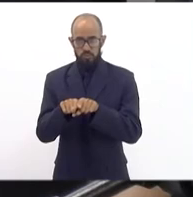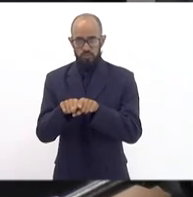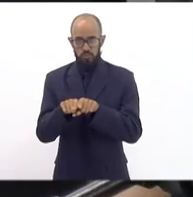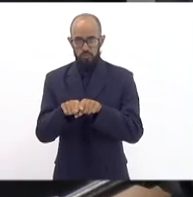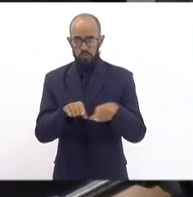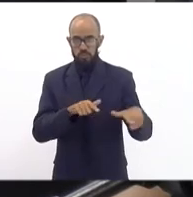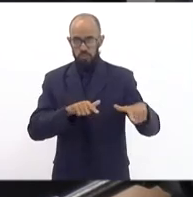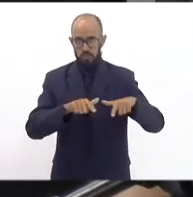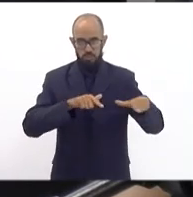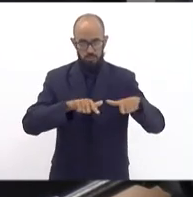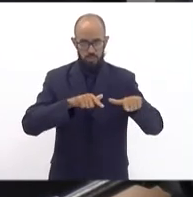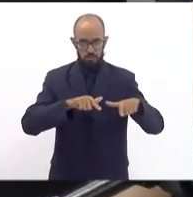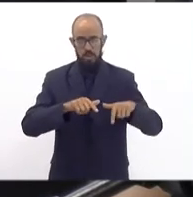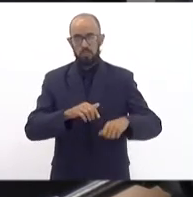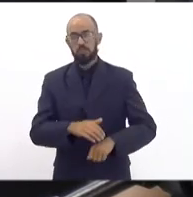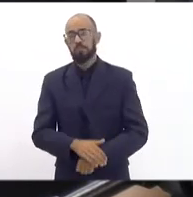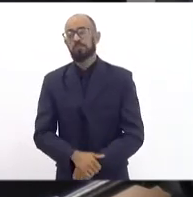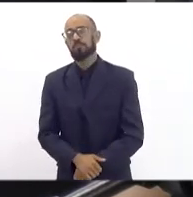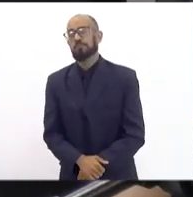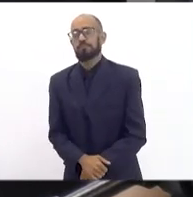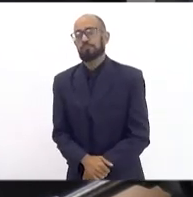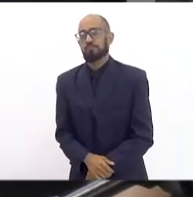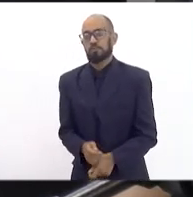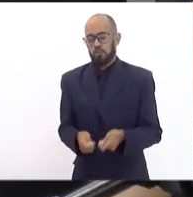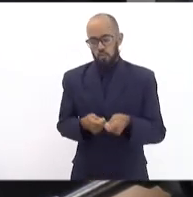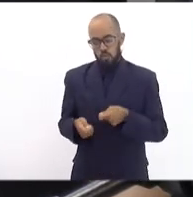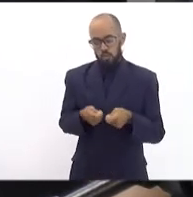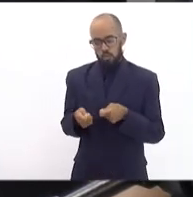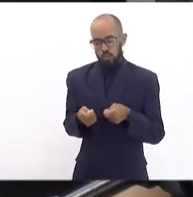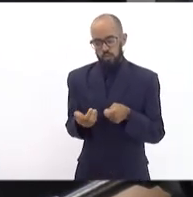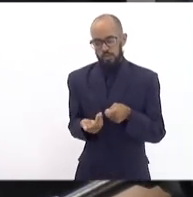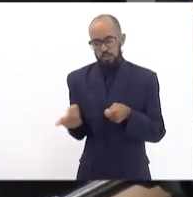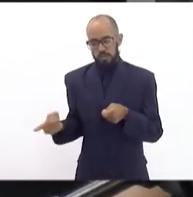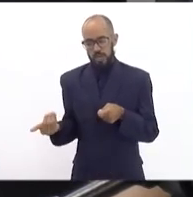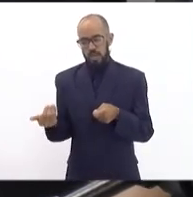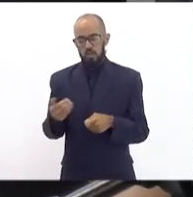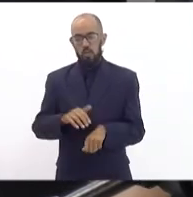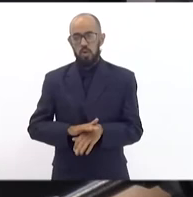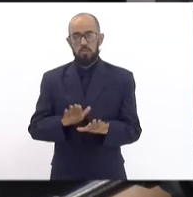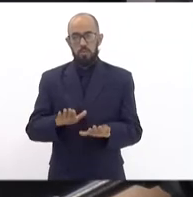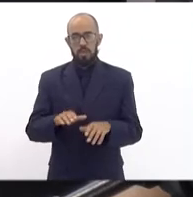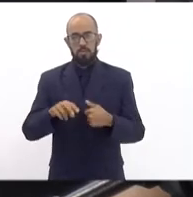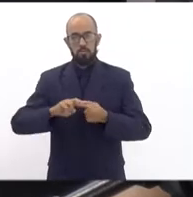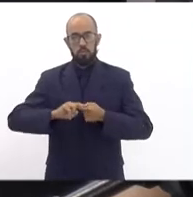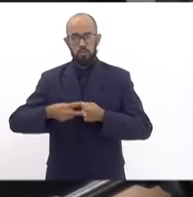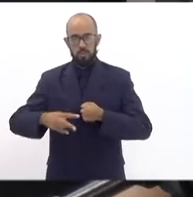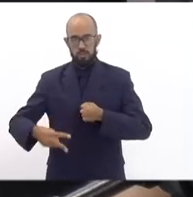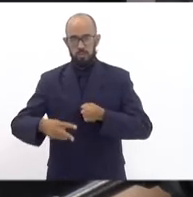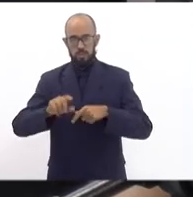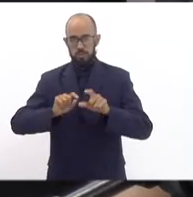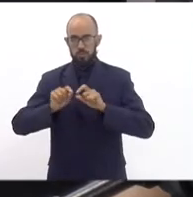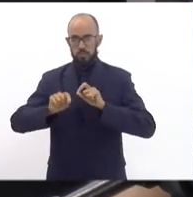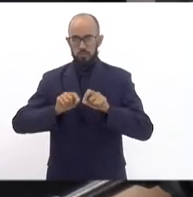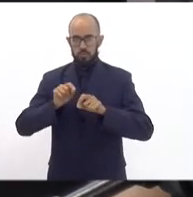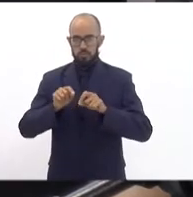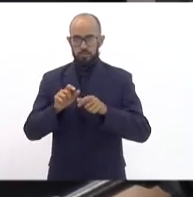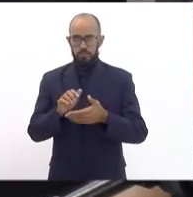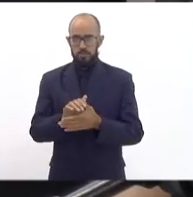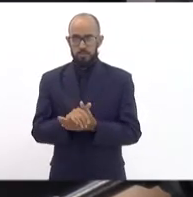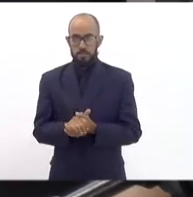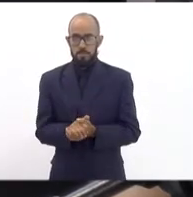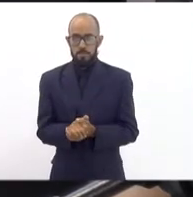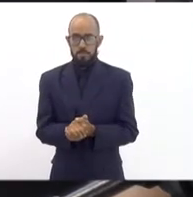nesse trabalho, né, de controle externo. Por via de consequência, e